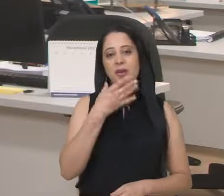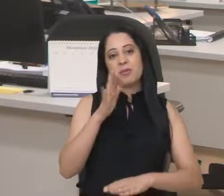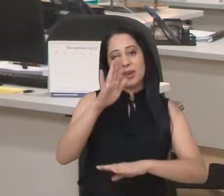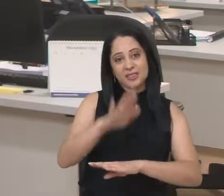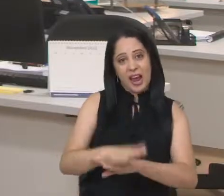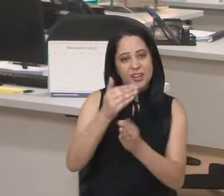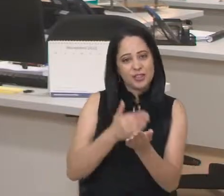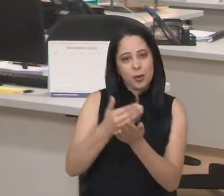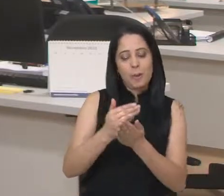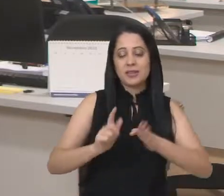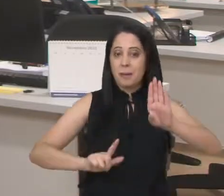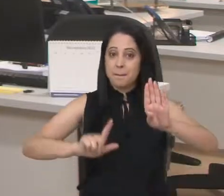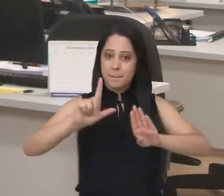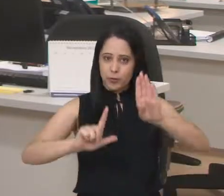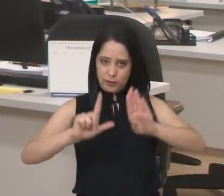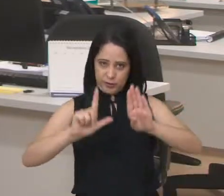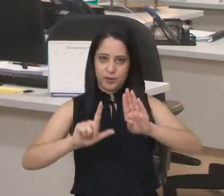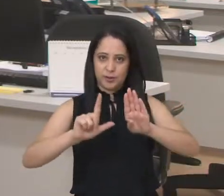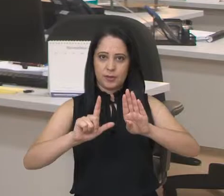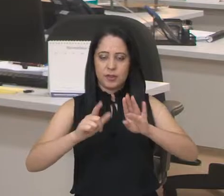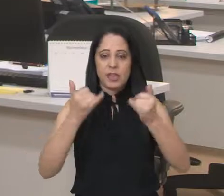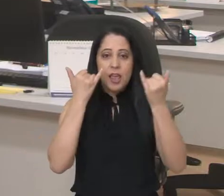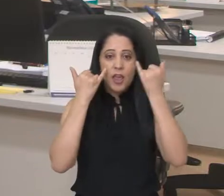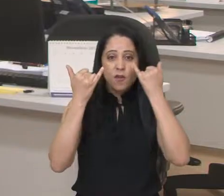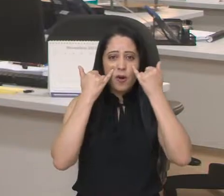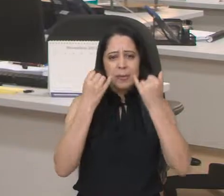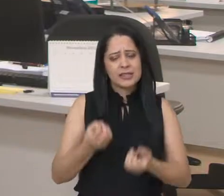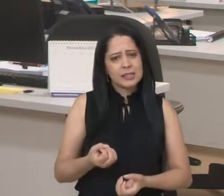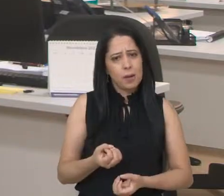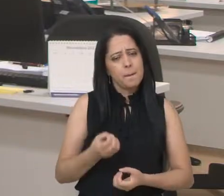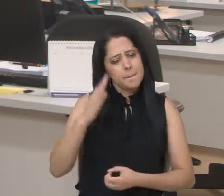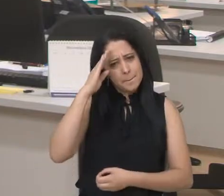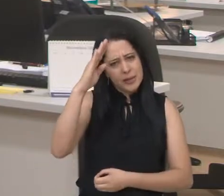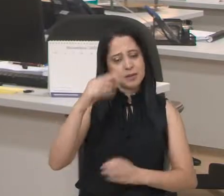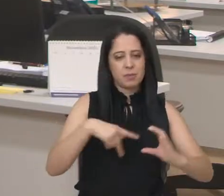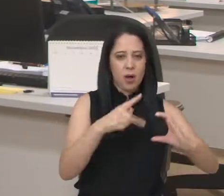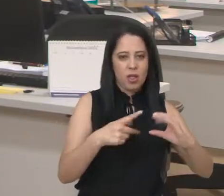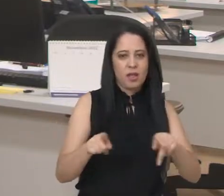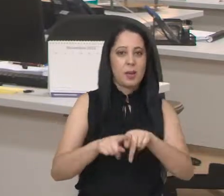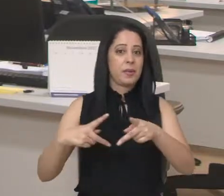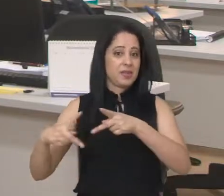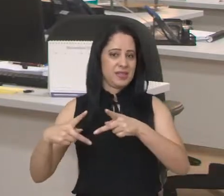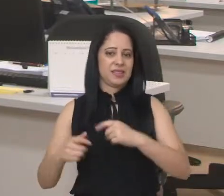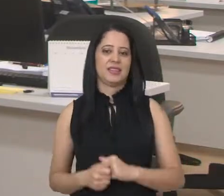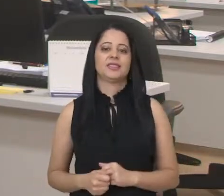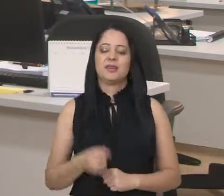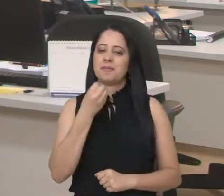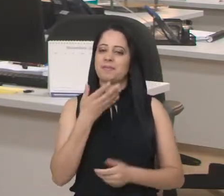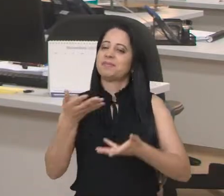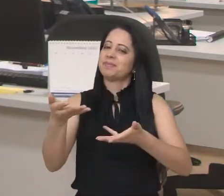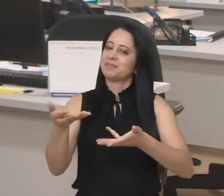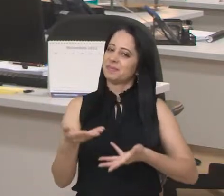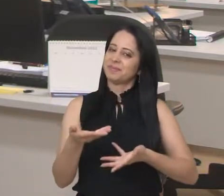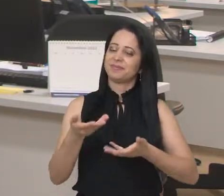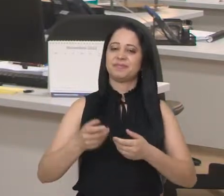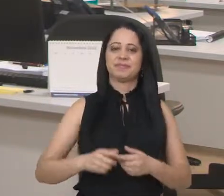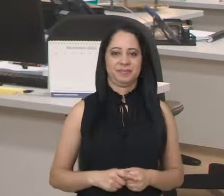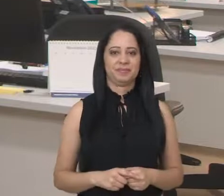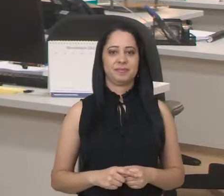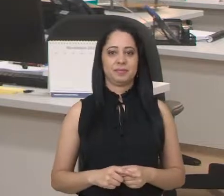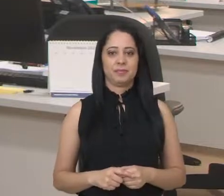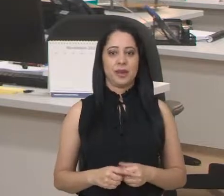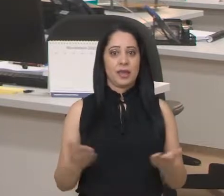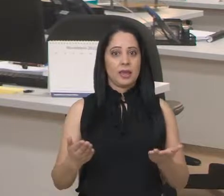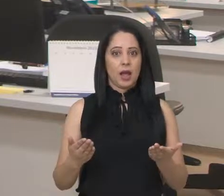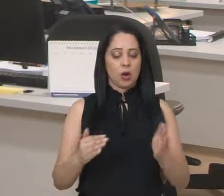Boa tarde, está começando mais um boletim legislativo com as principais notícias da Câmara e da nossa cidade. Seja muito bem-vindo. E